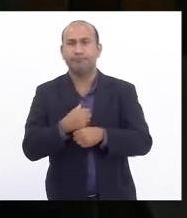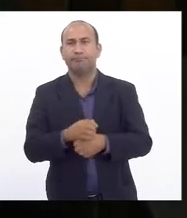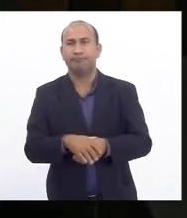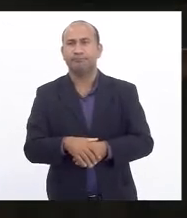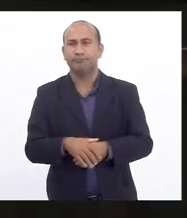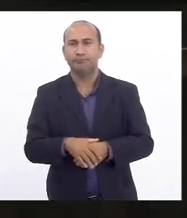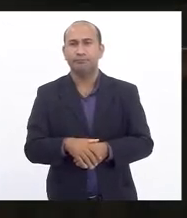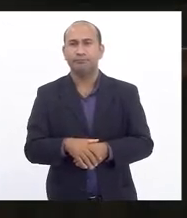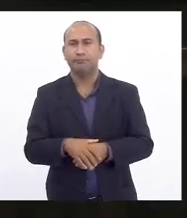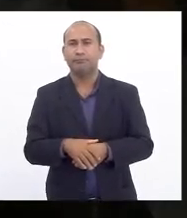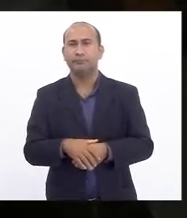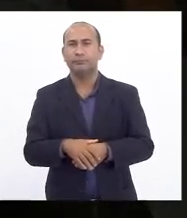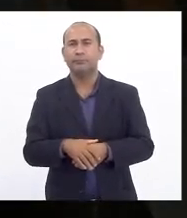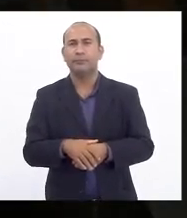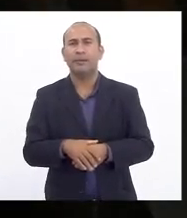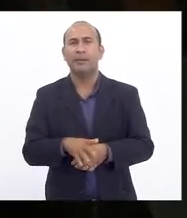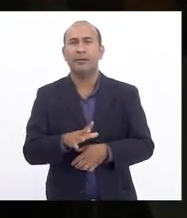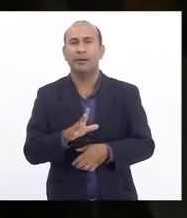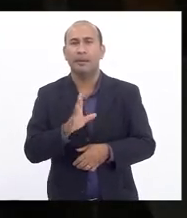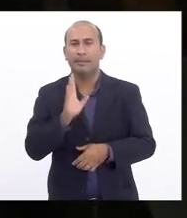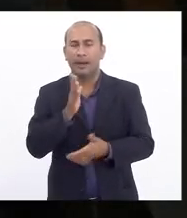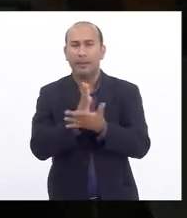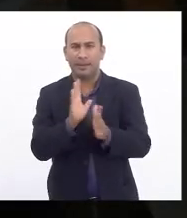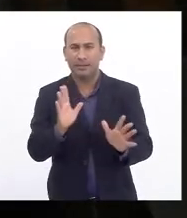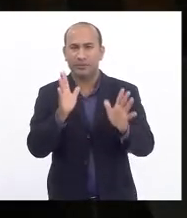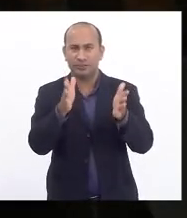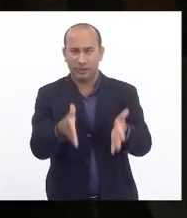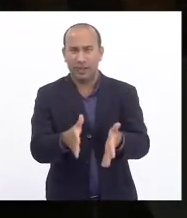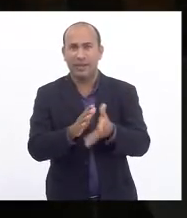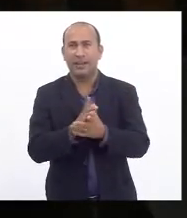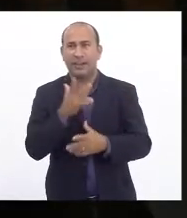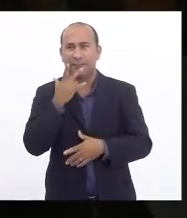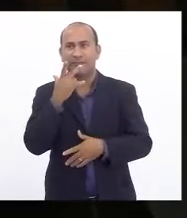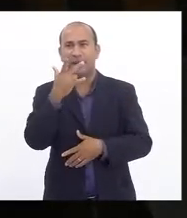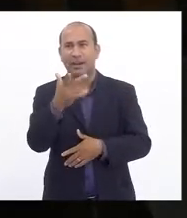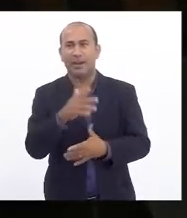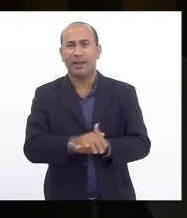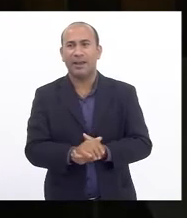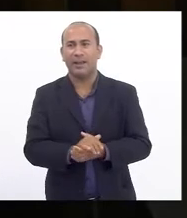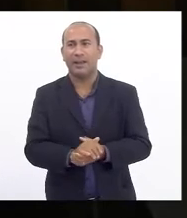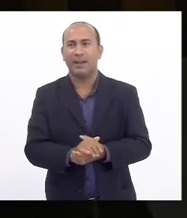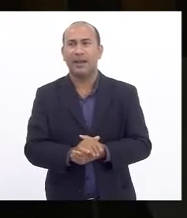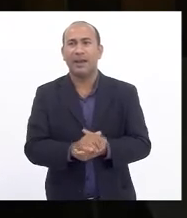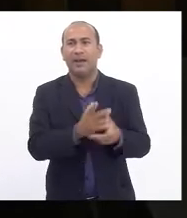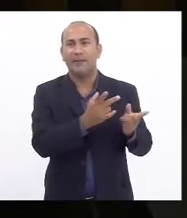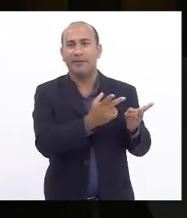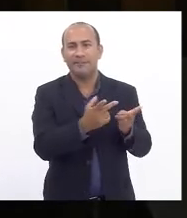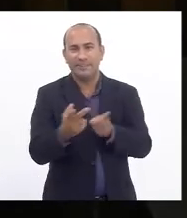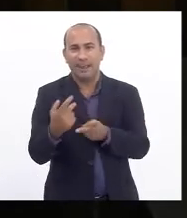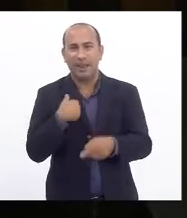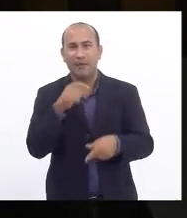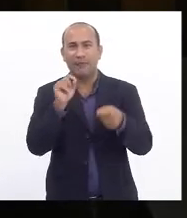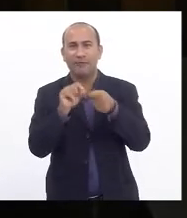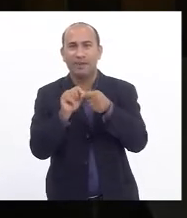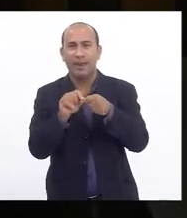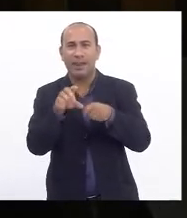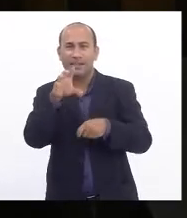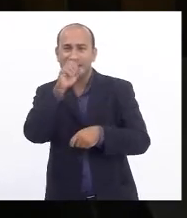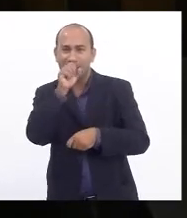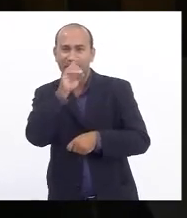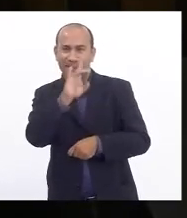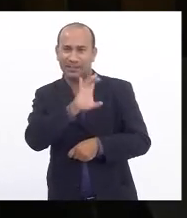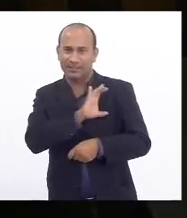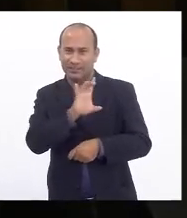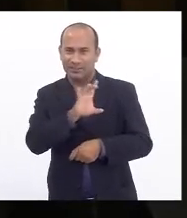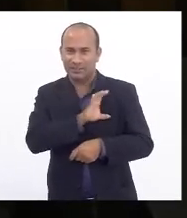para concluir para concluir eu queria também repercutir uma visita que fiz no sábado a Duque de Caxias